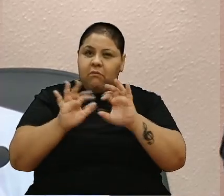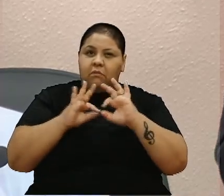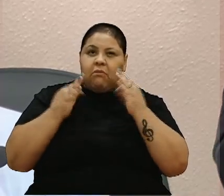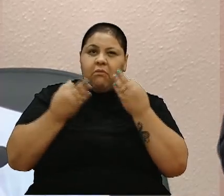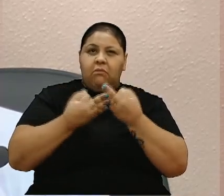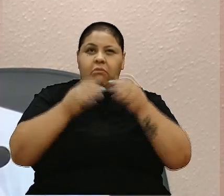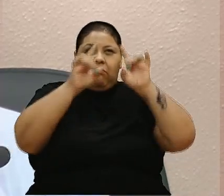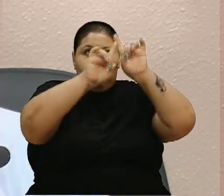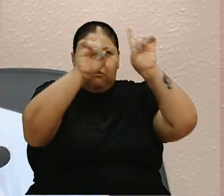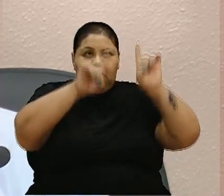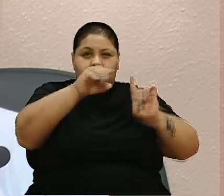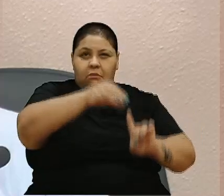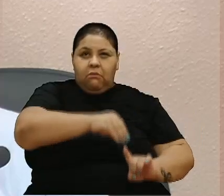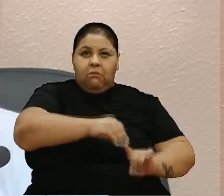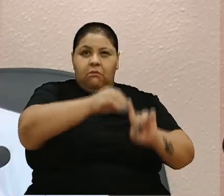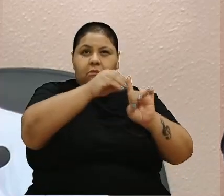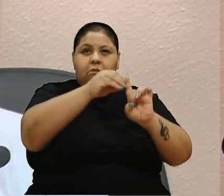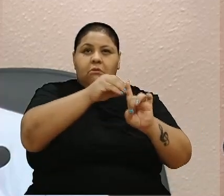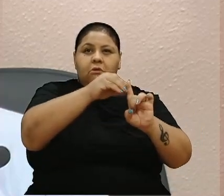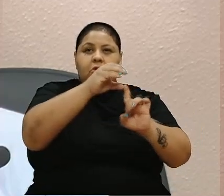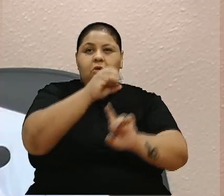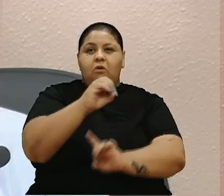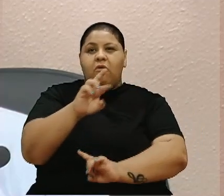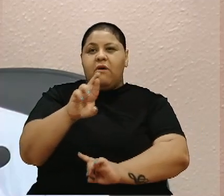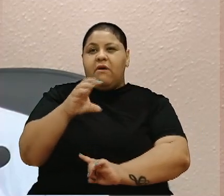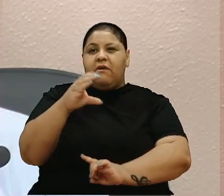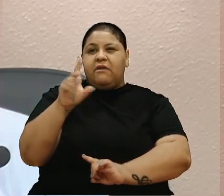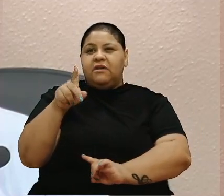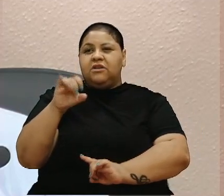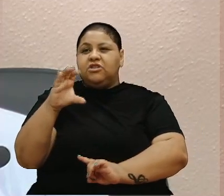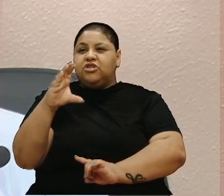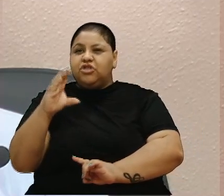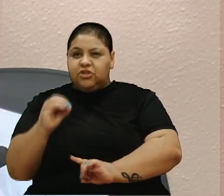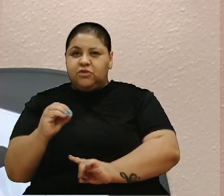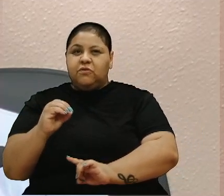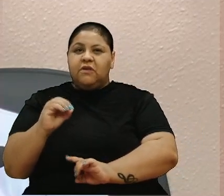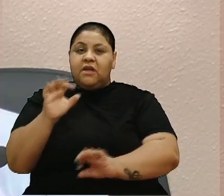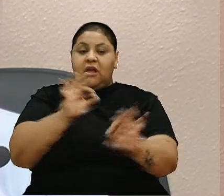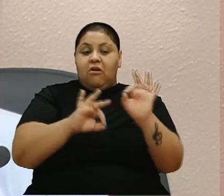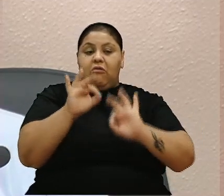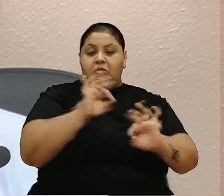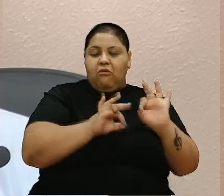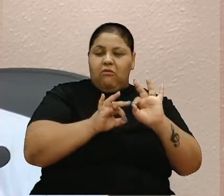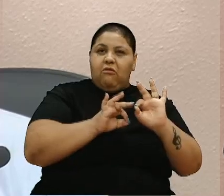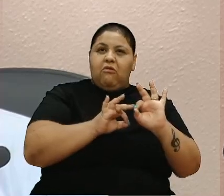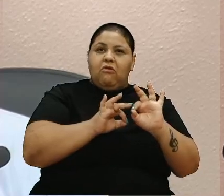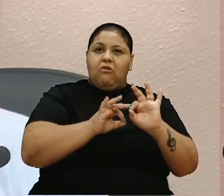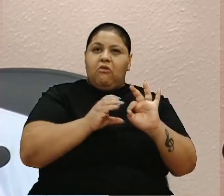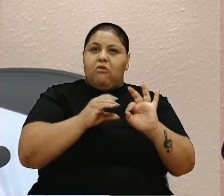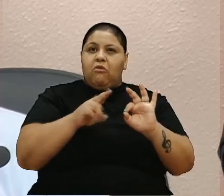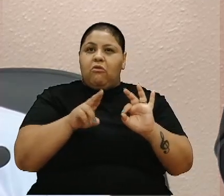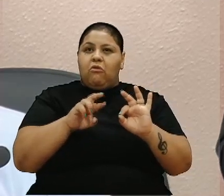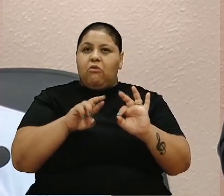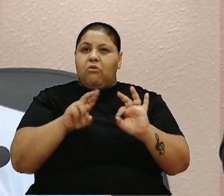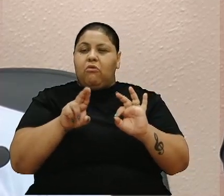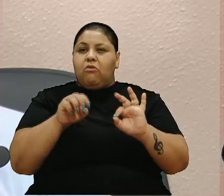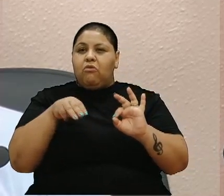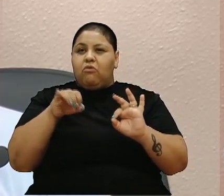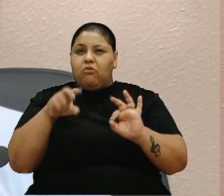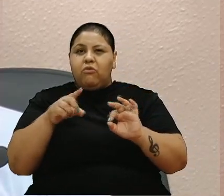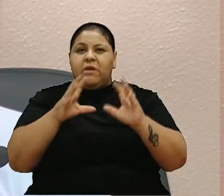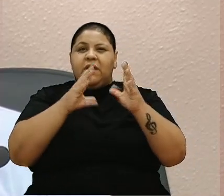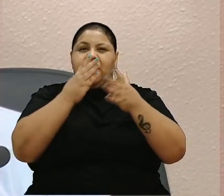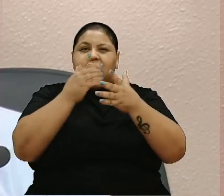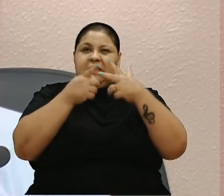equipe, principalmente ao R. Chico, que era preparador, o Curumim, da Mecânica Curumim, todos os